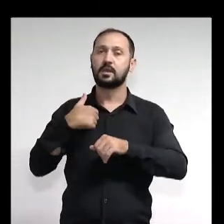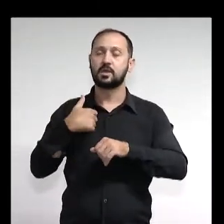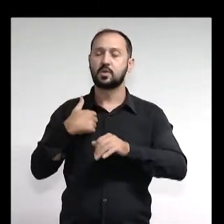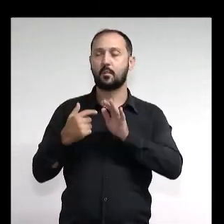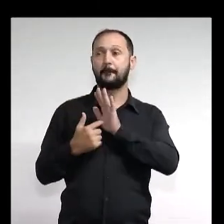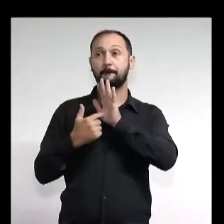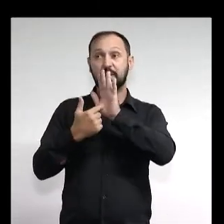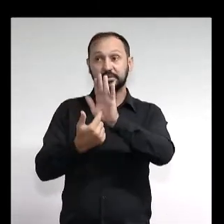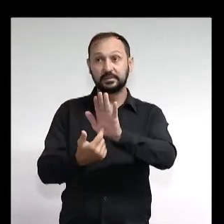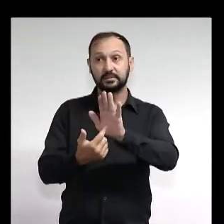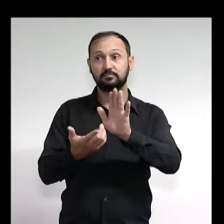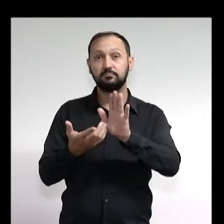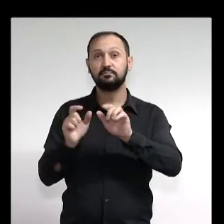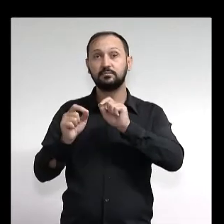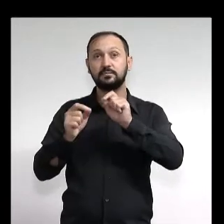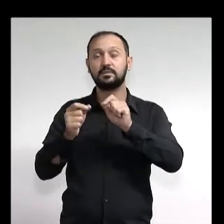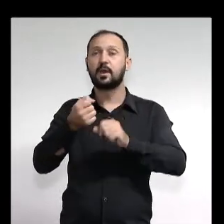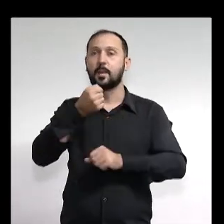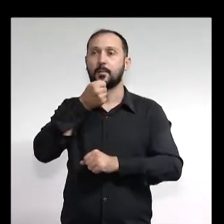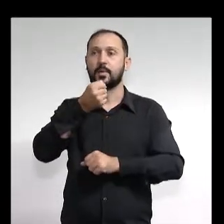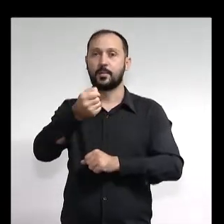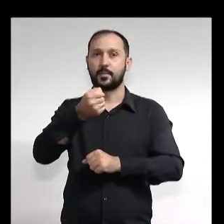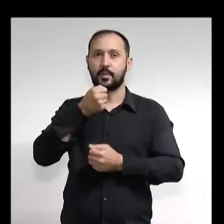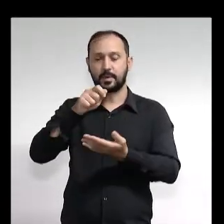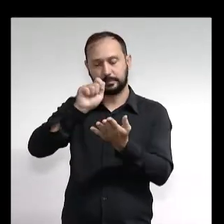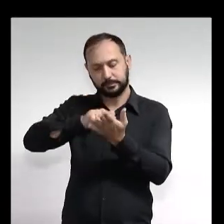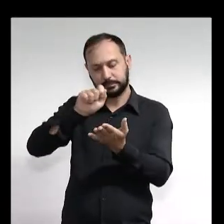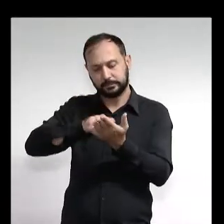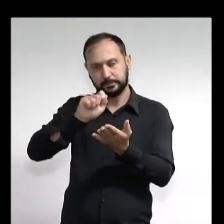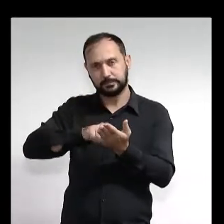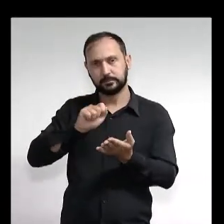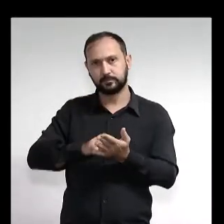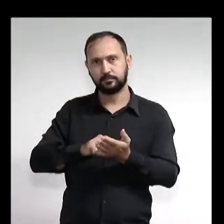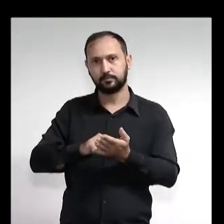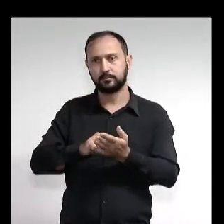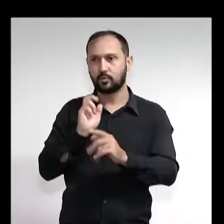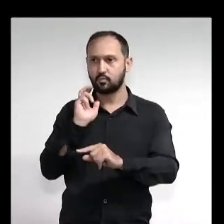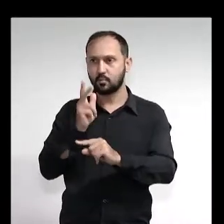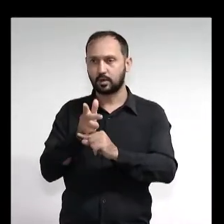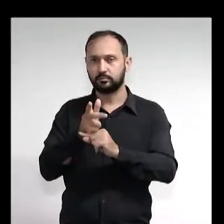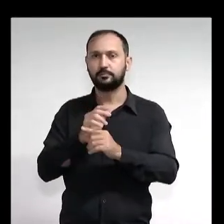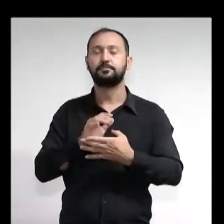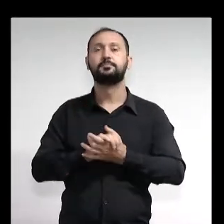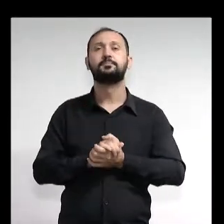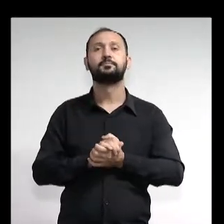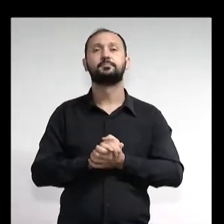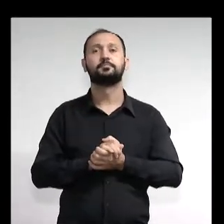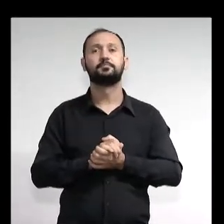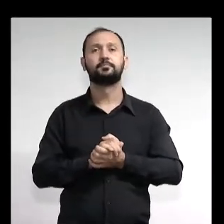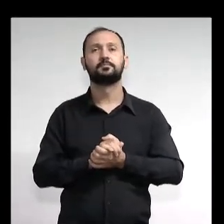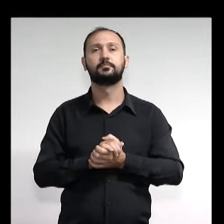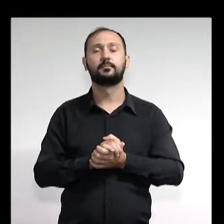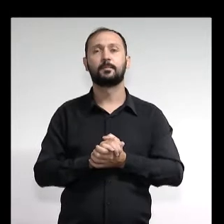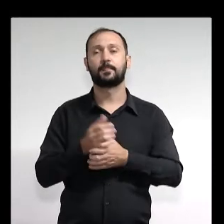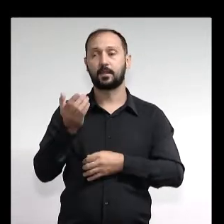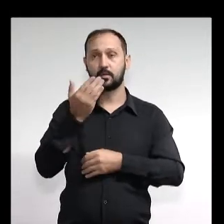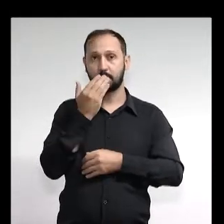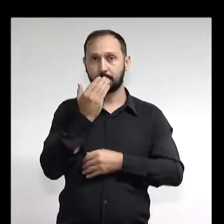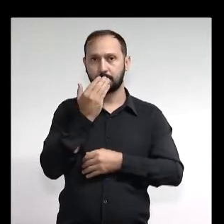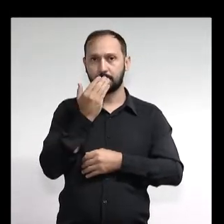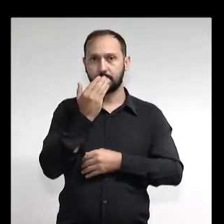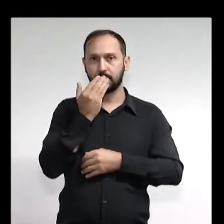professores na escola, me apresentei, fiz a entrevista e